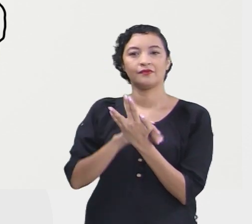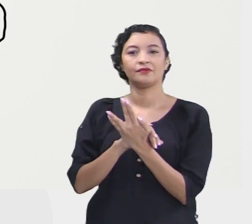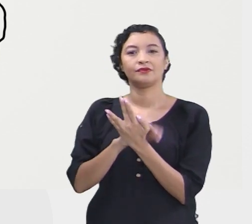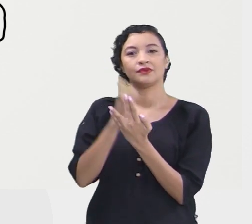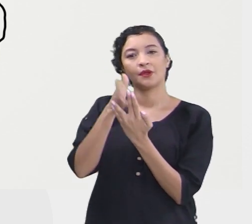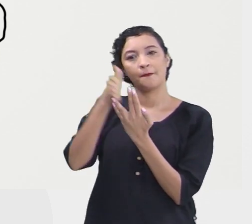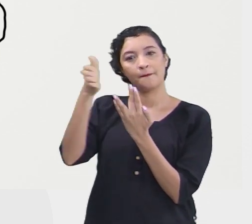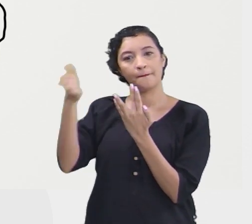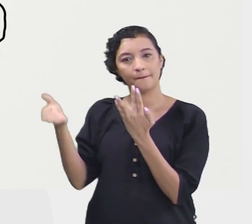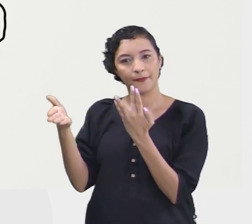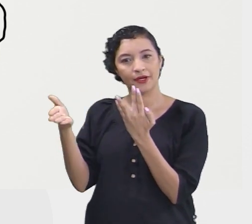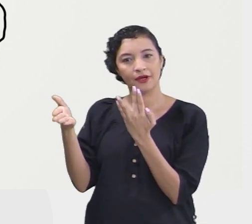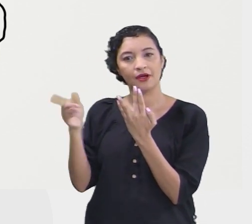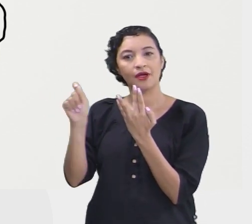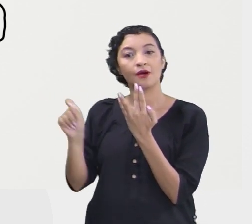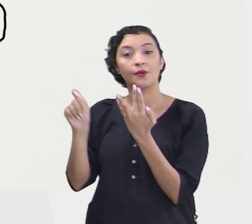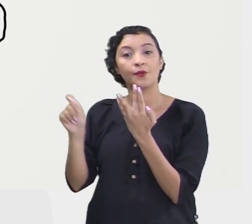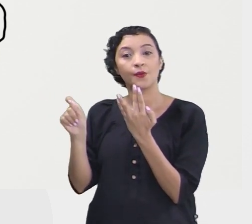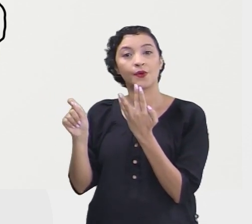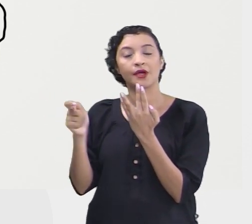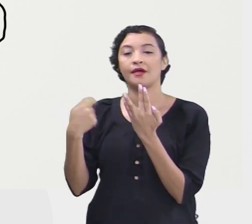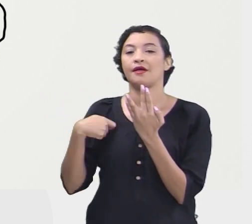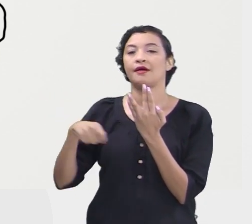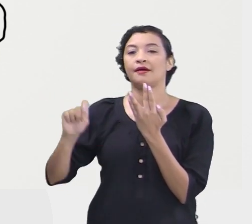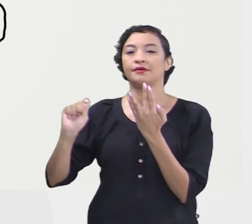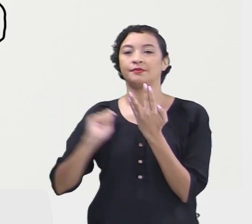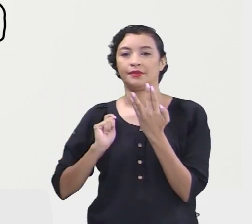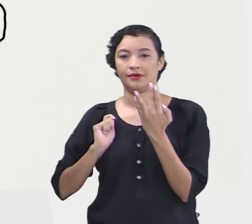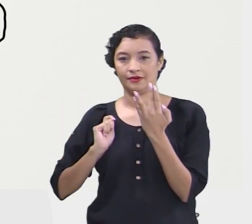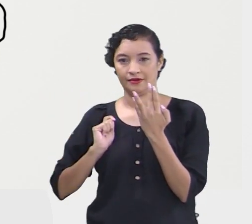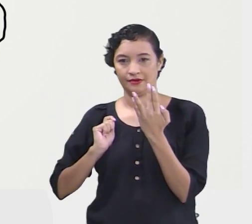nossa região pertencia a